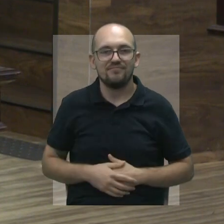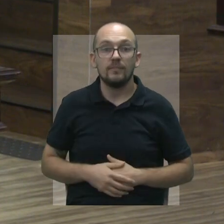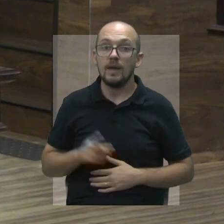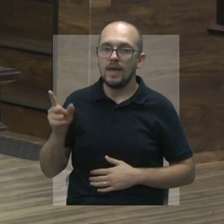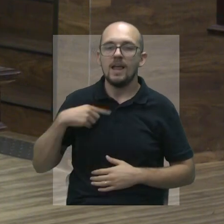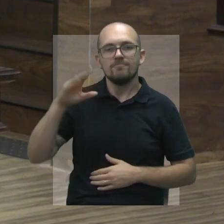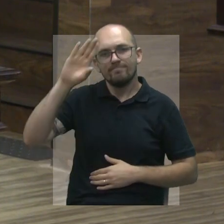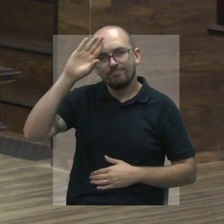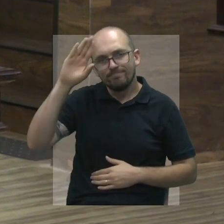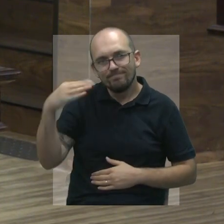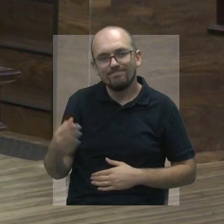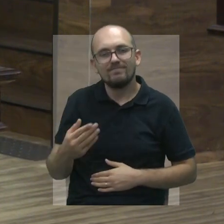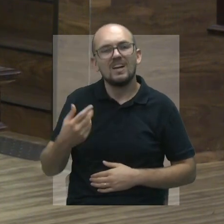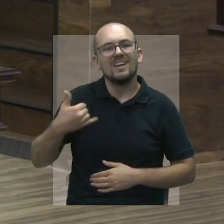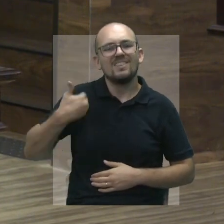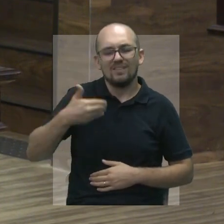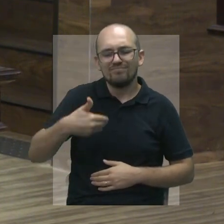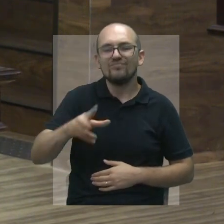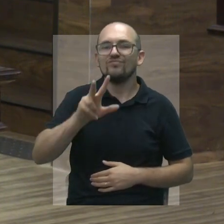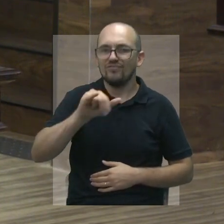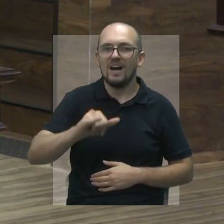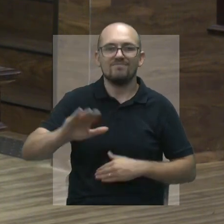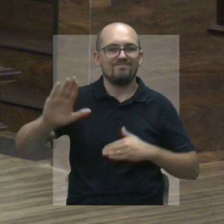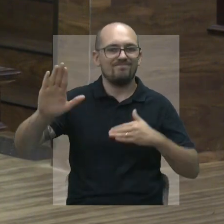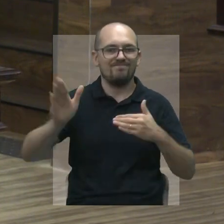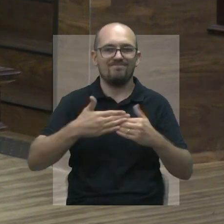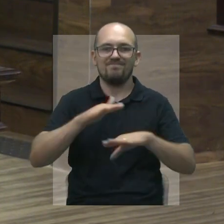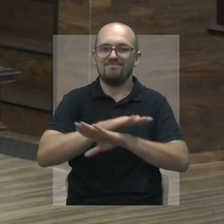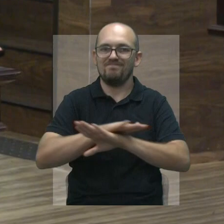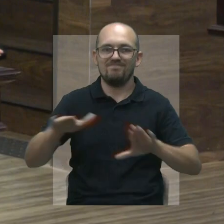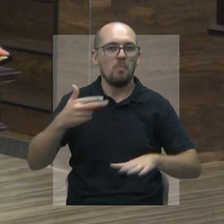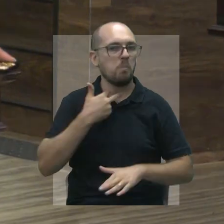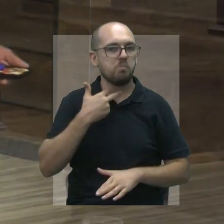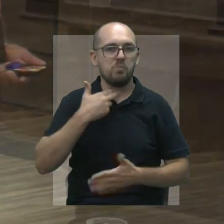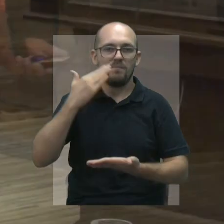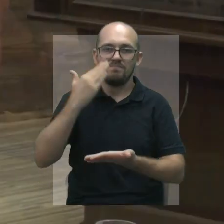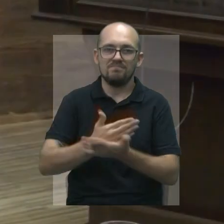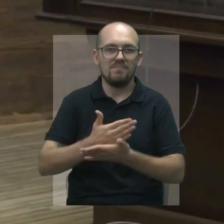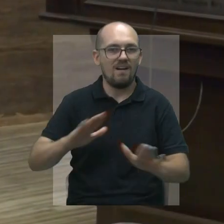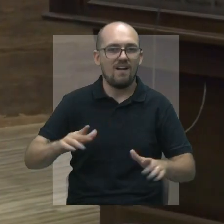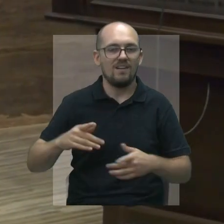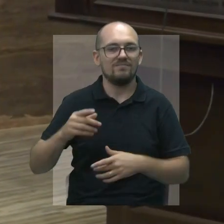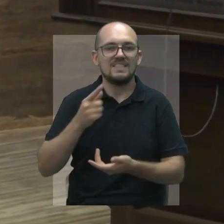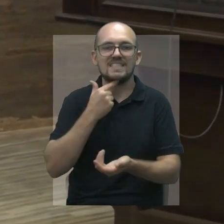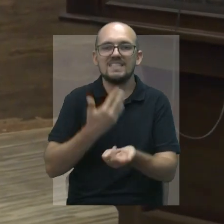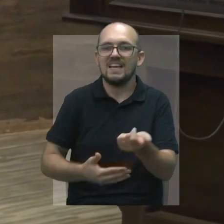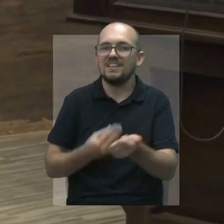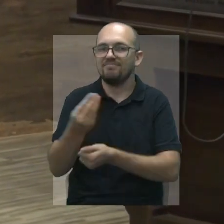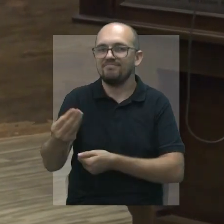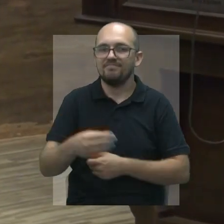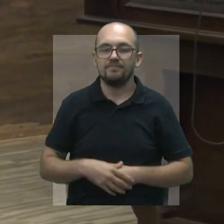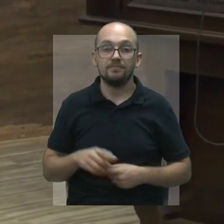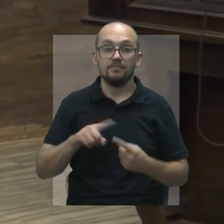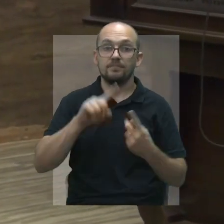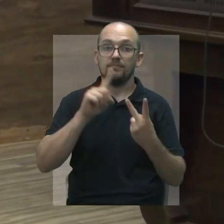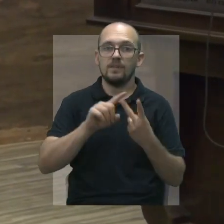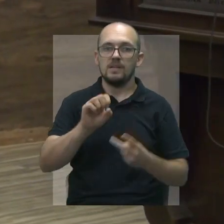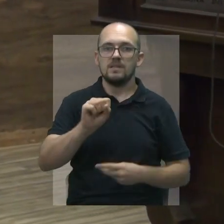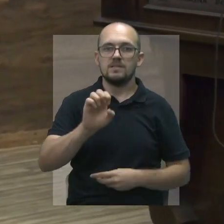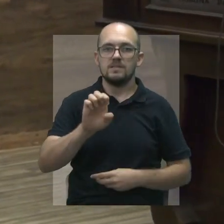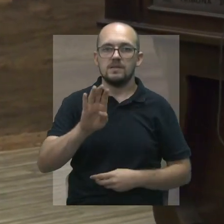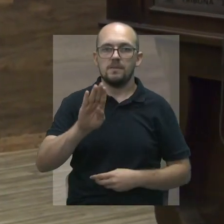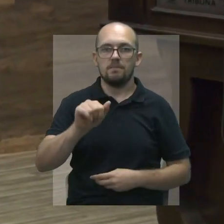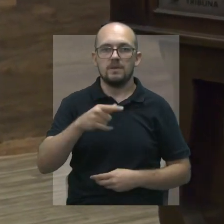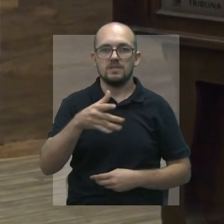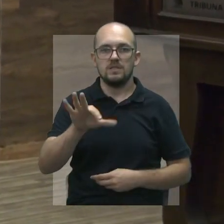estar próximo da idade de encerramento da possibilidade de doação. O senhor Sebastião Pastorelli, de